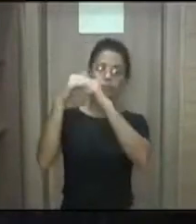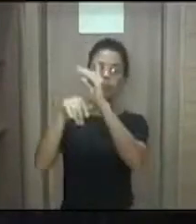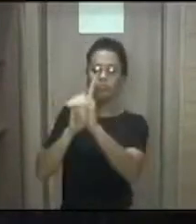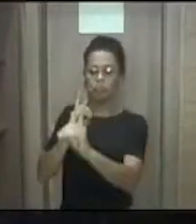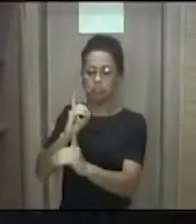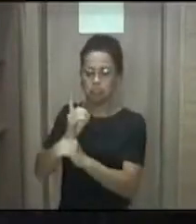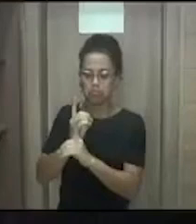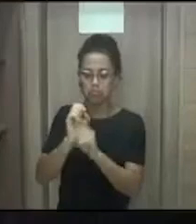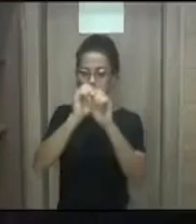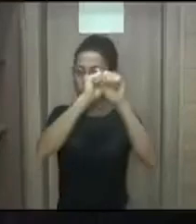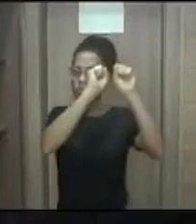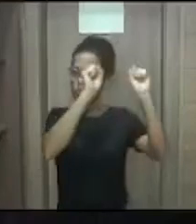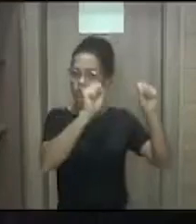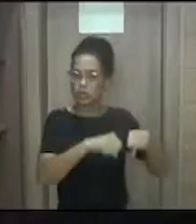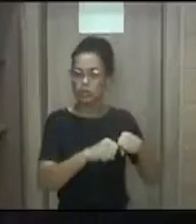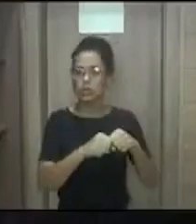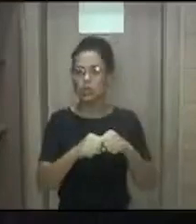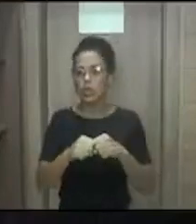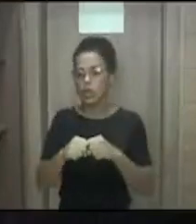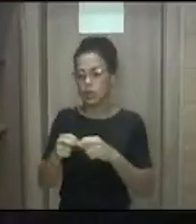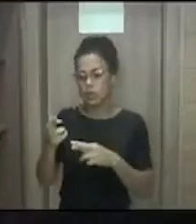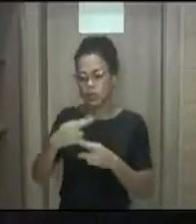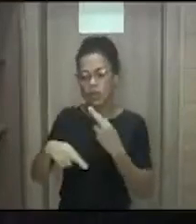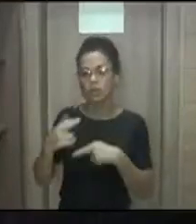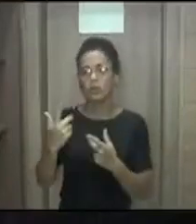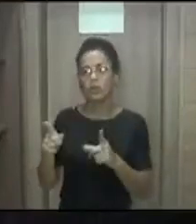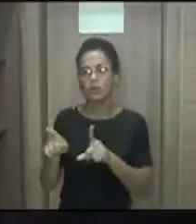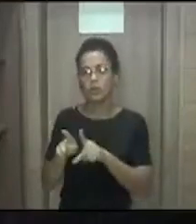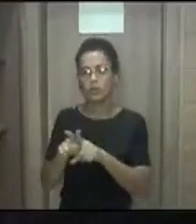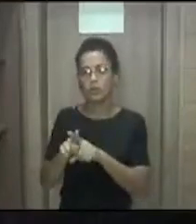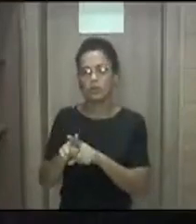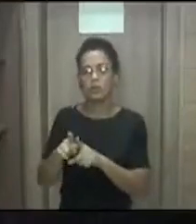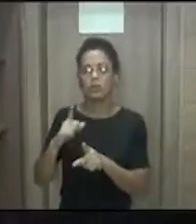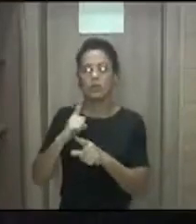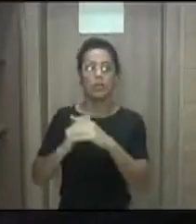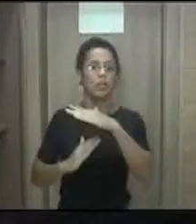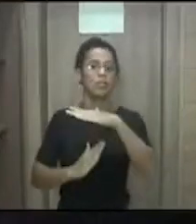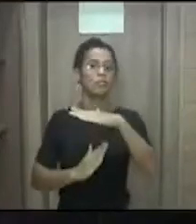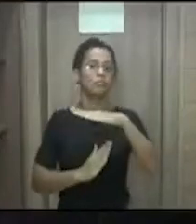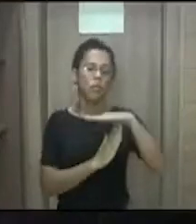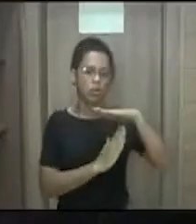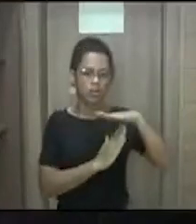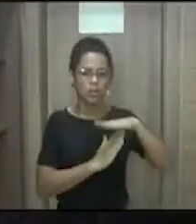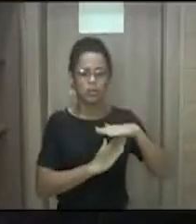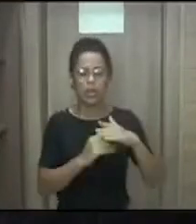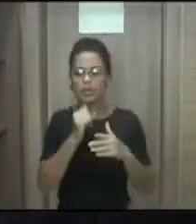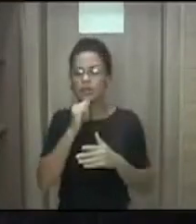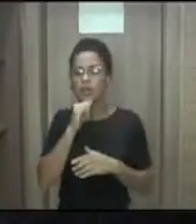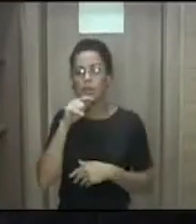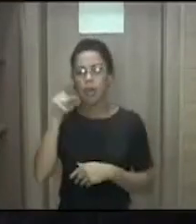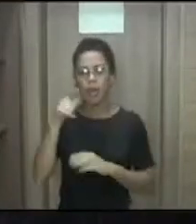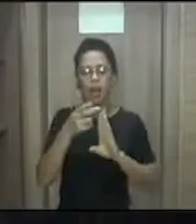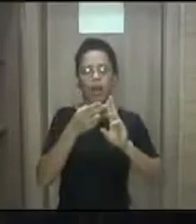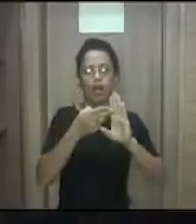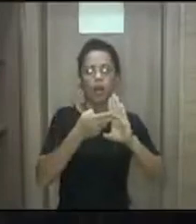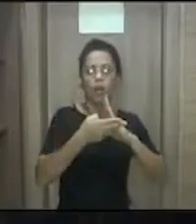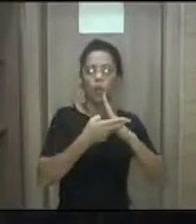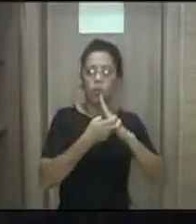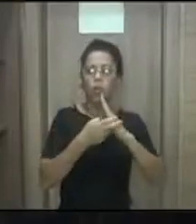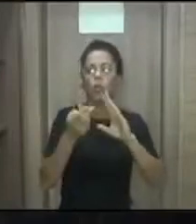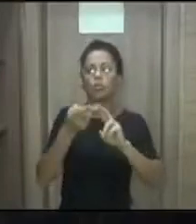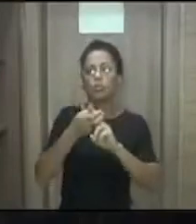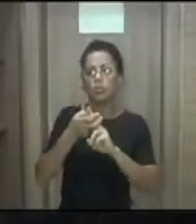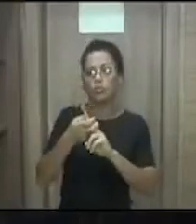os sistemas de regulação, mas ainda também com algumas limitações, por exemplo, o sistema de regulação que não permite você